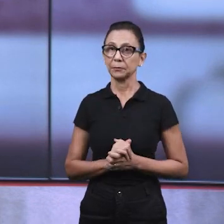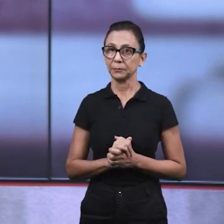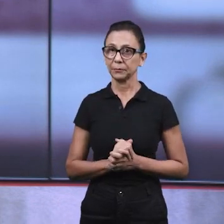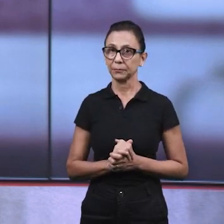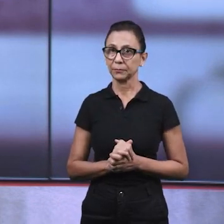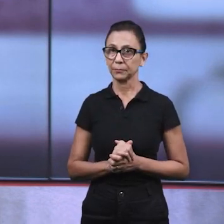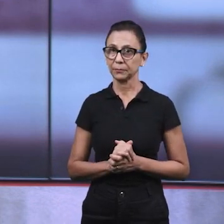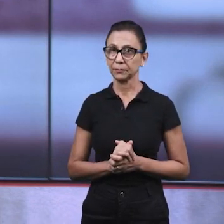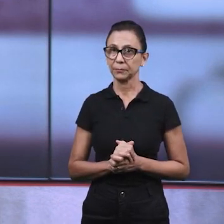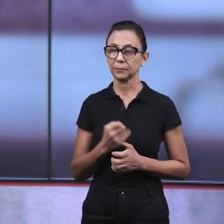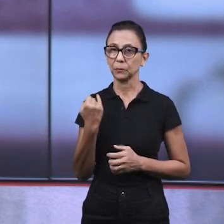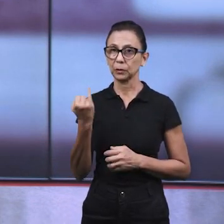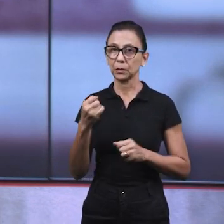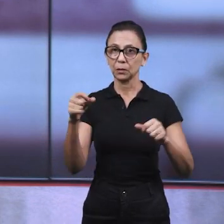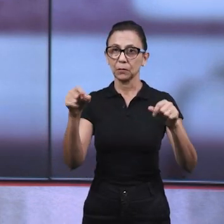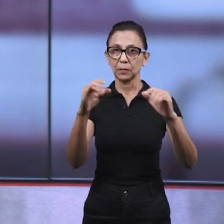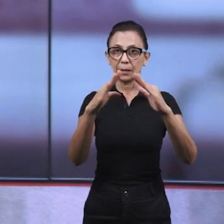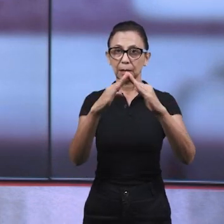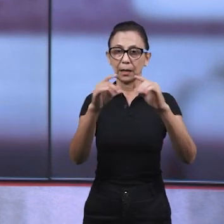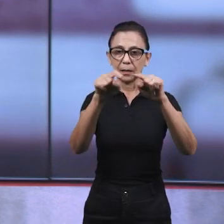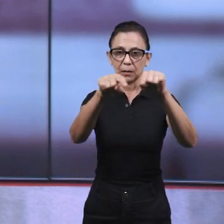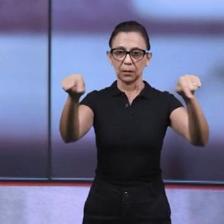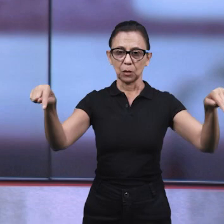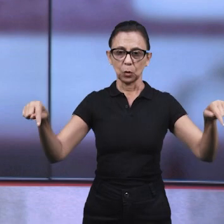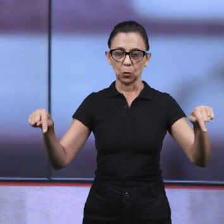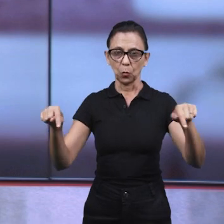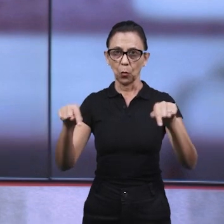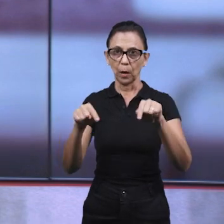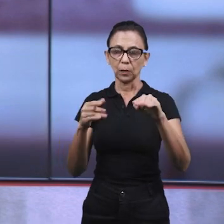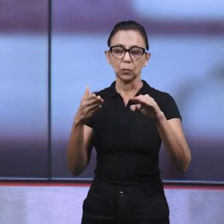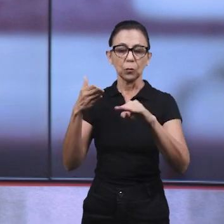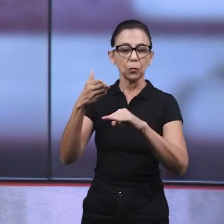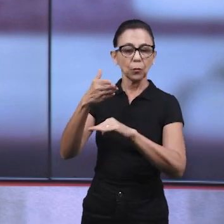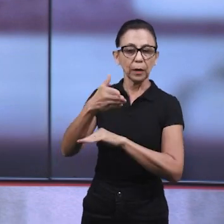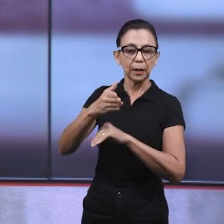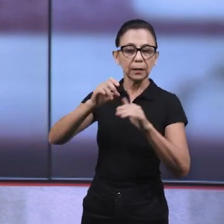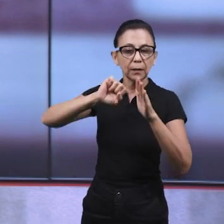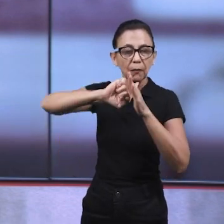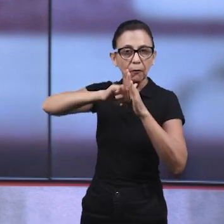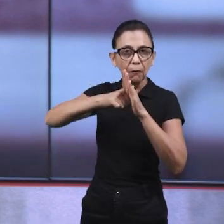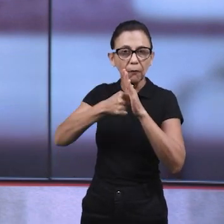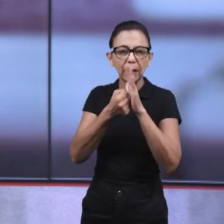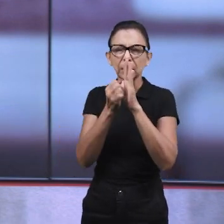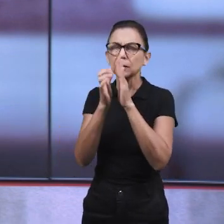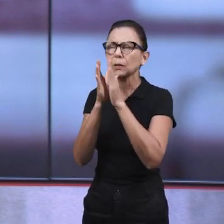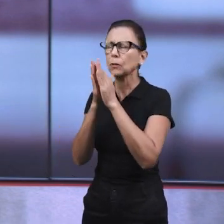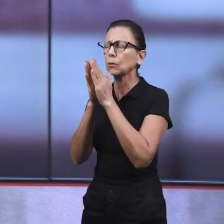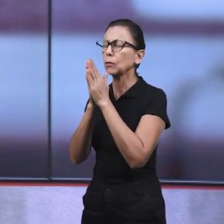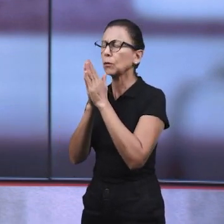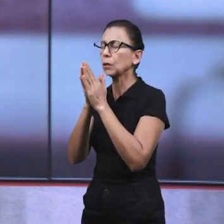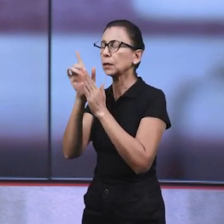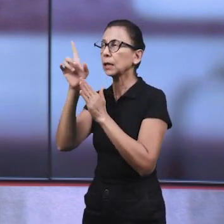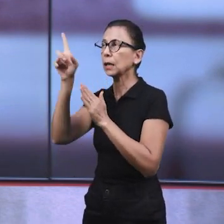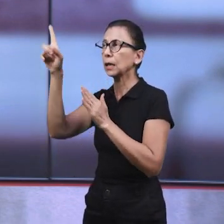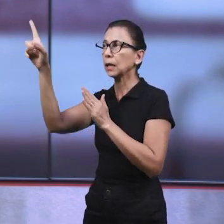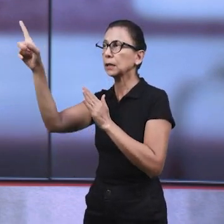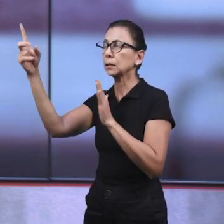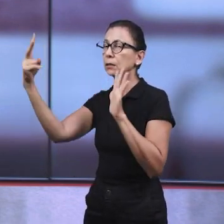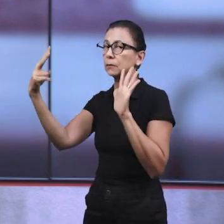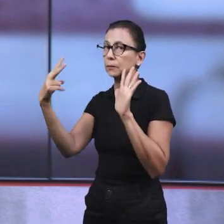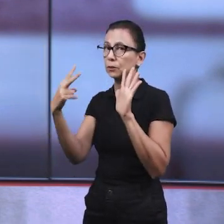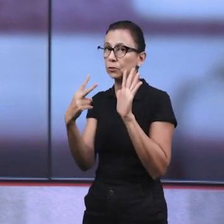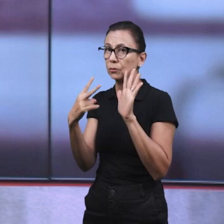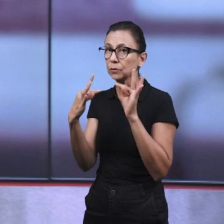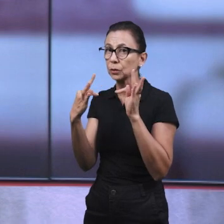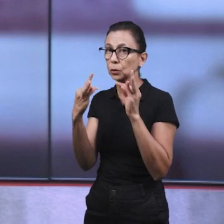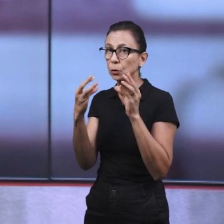teu aposento e fechando a tua porta, ora a teu Pai que está em oculto, e teu Pai que vê secretamente